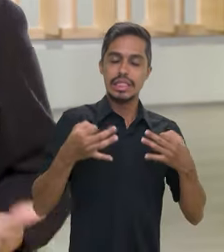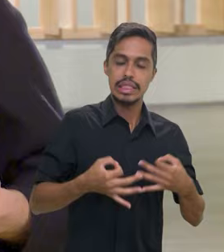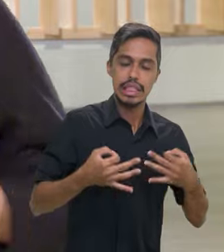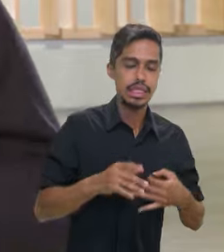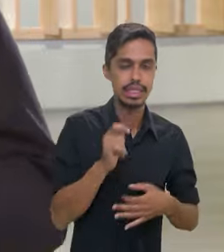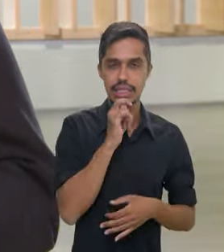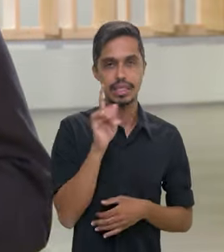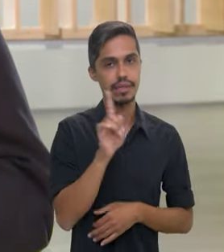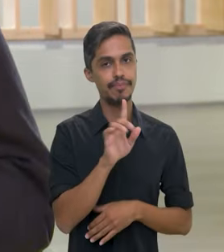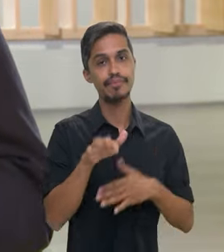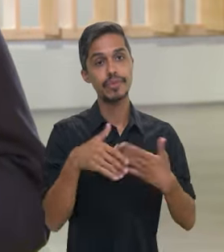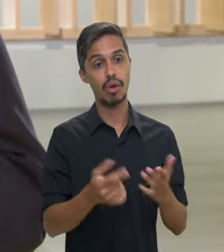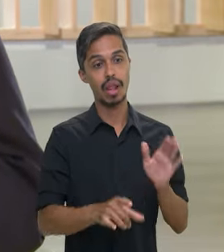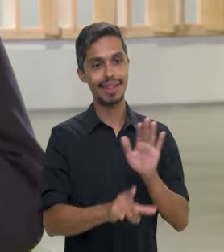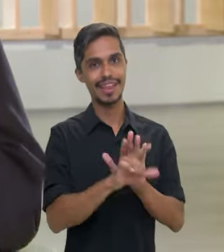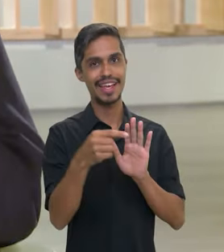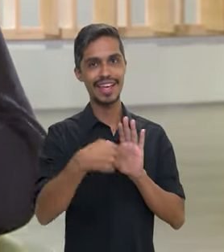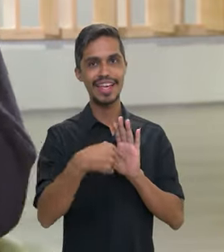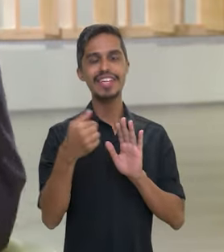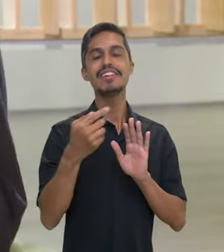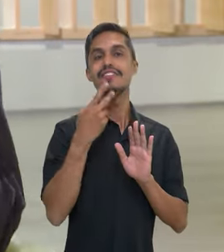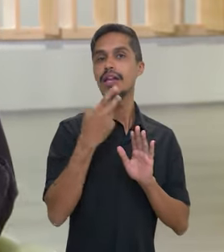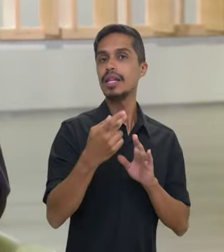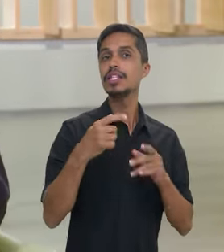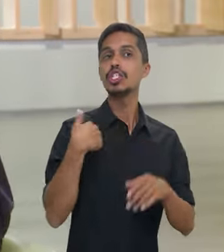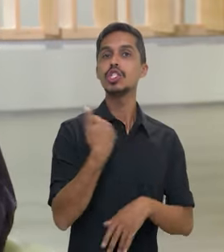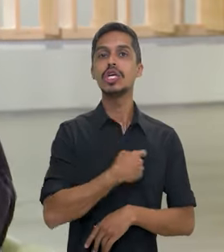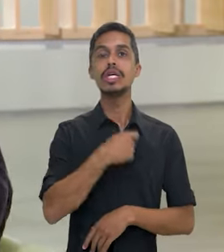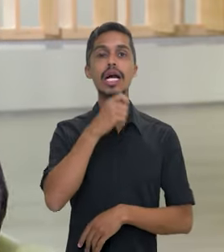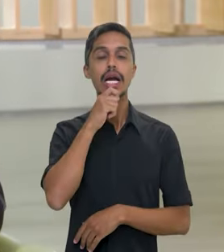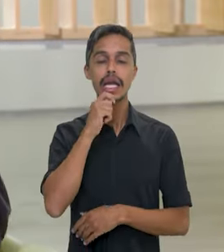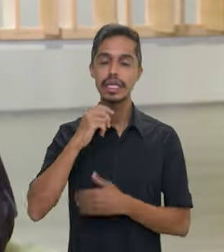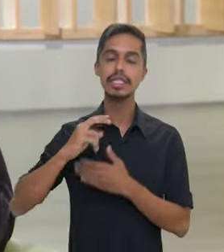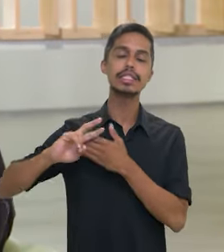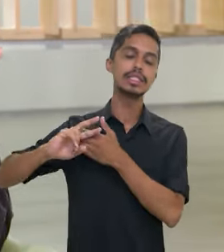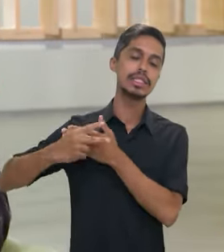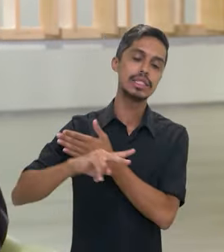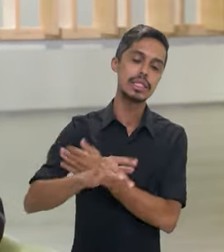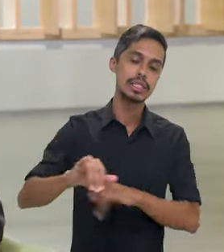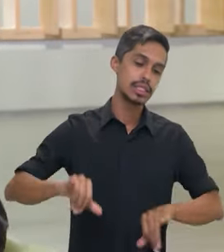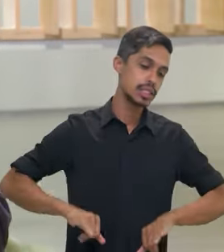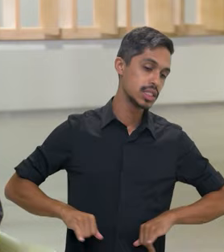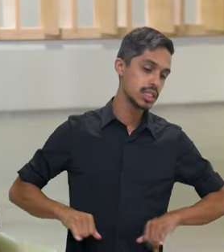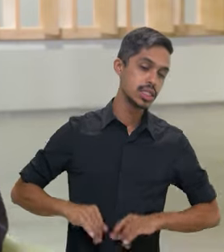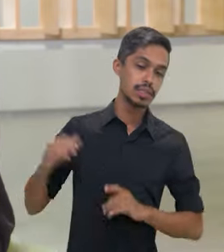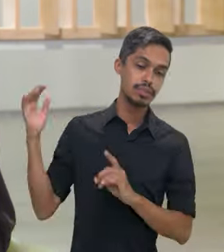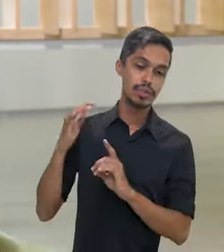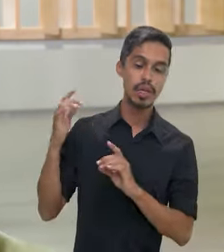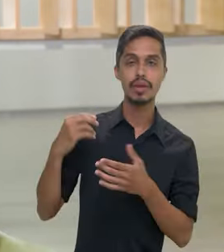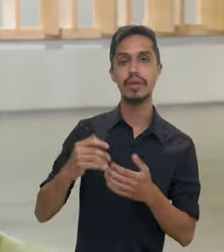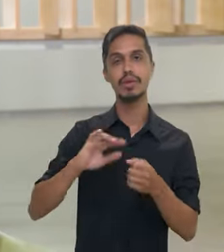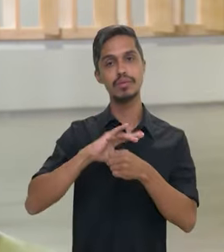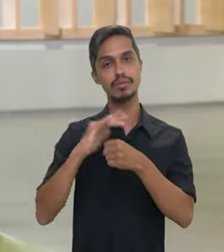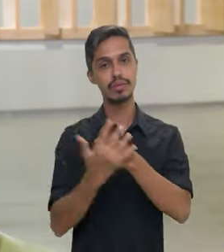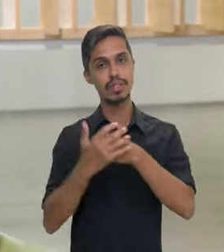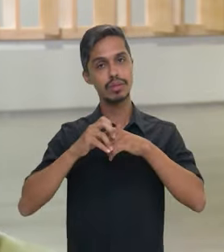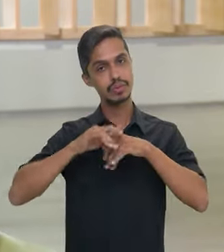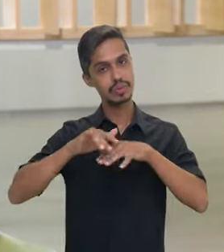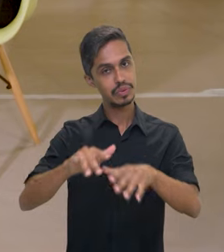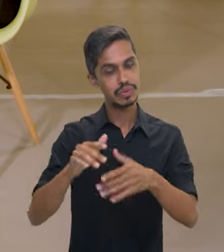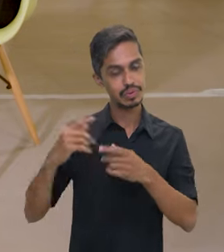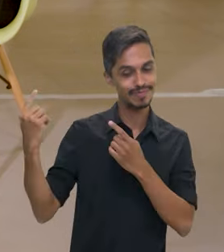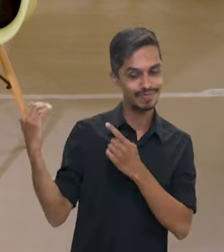essa lei é uma lei que diz que nós ainda estamos sob os efeitos e os impactos da